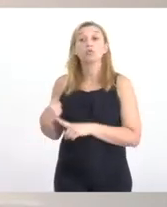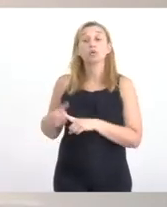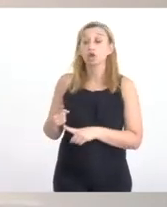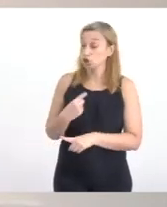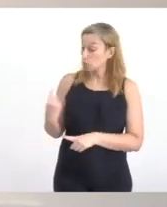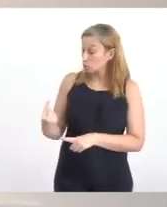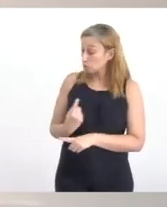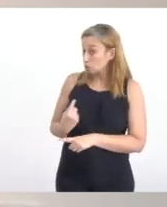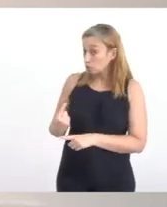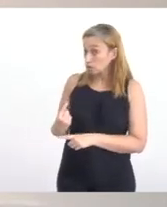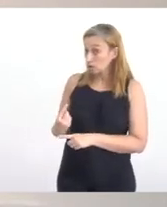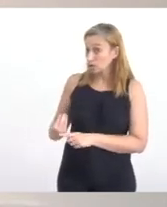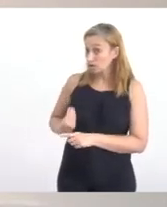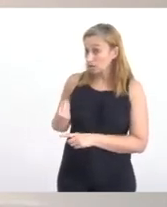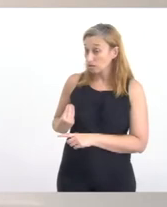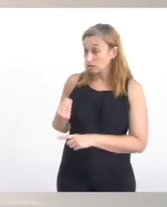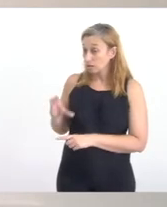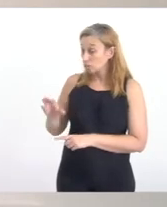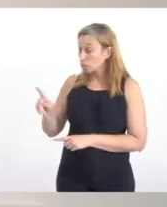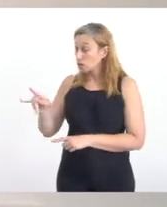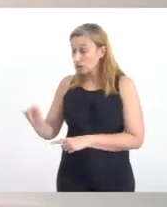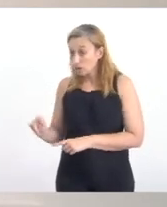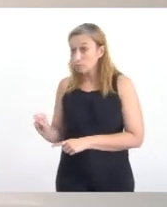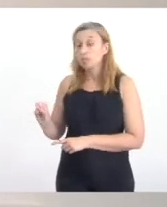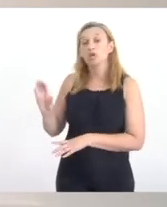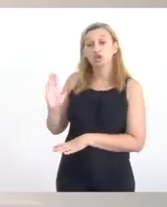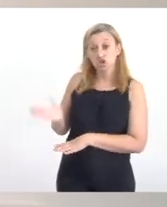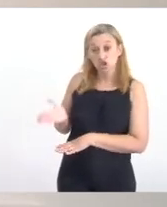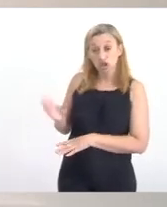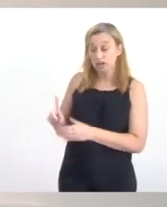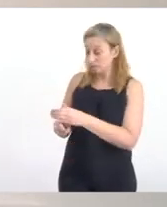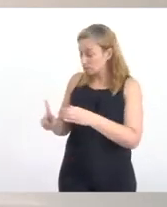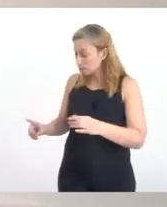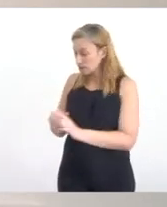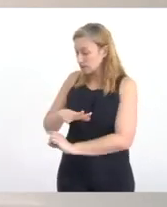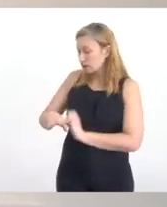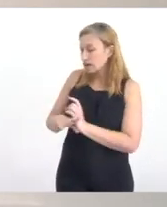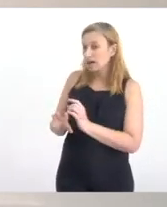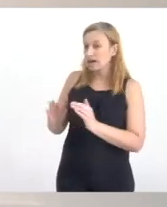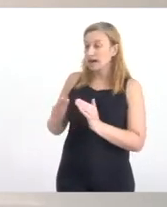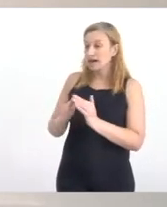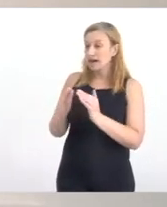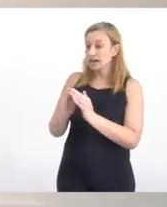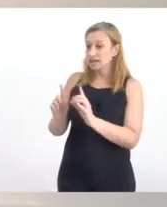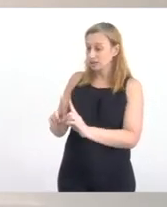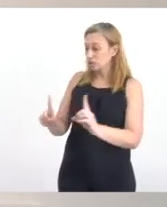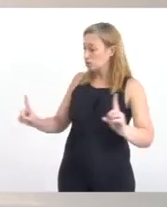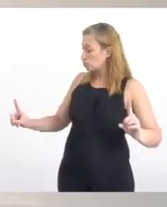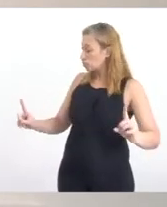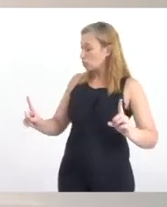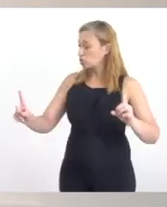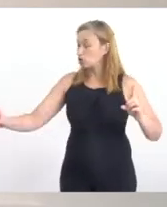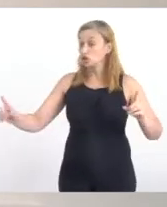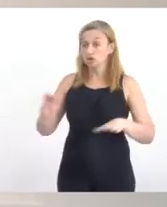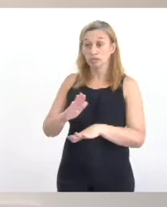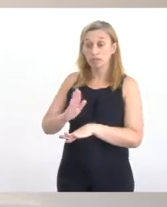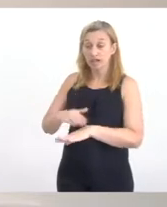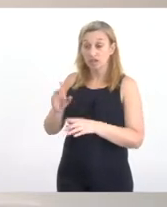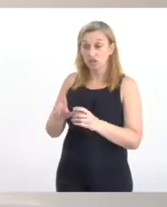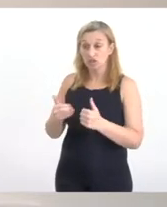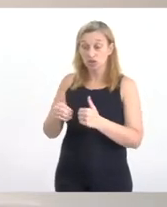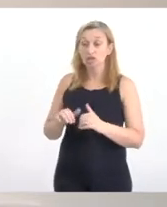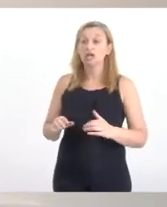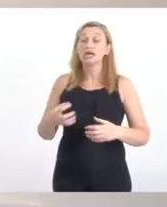nós no campo de certa forma já temos um isolamento social né porque nossas casas são mais afastadas mas o isolamento